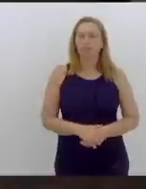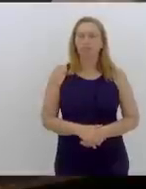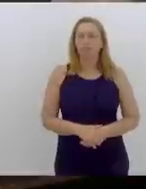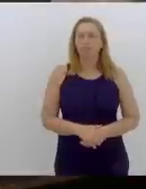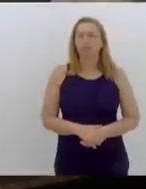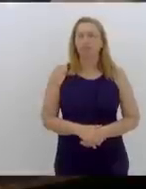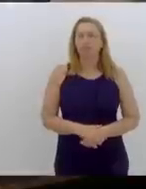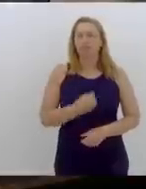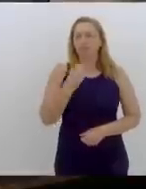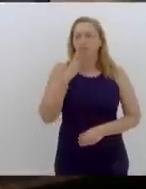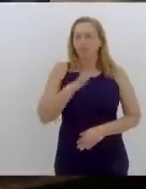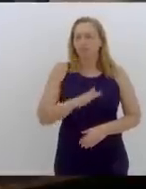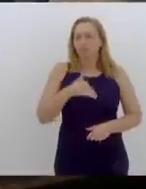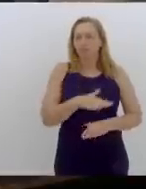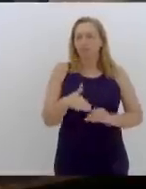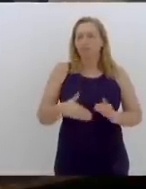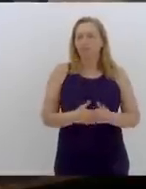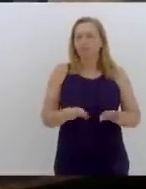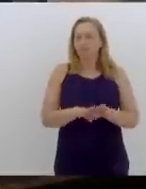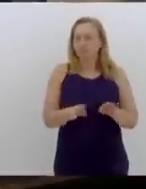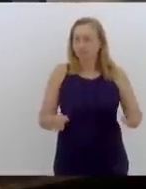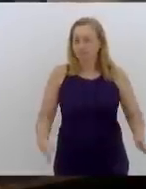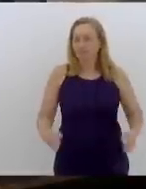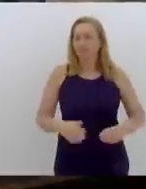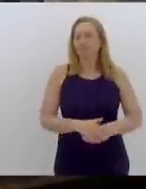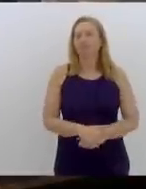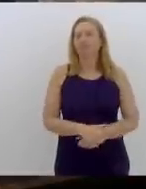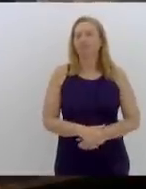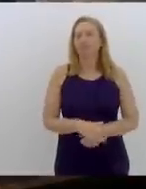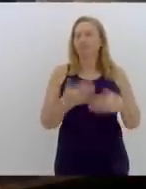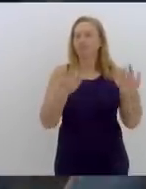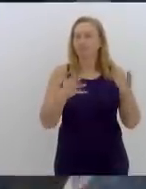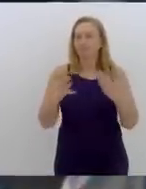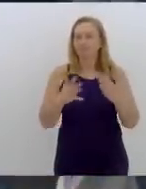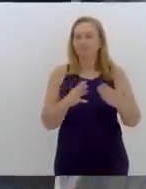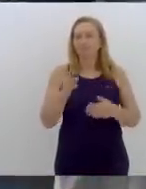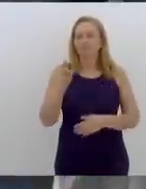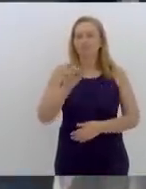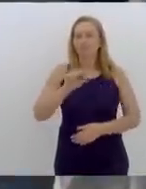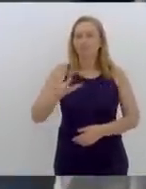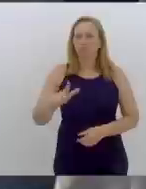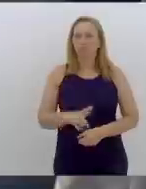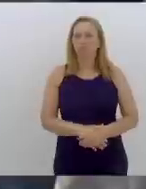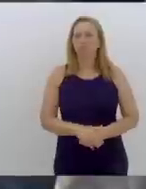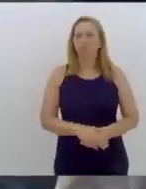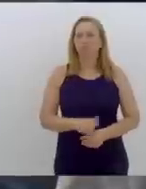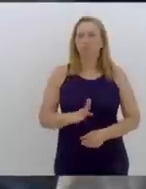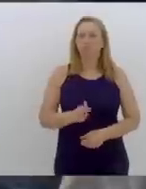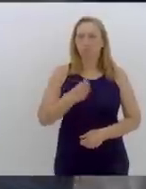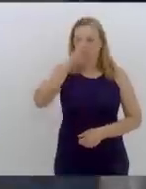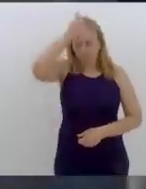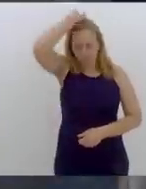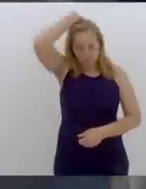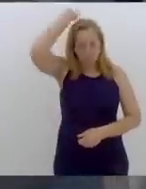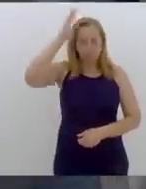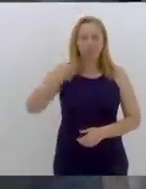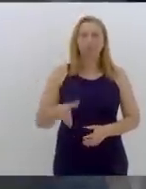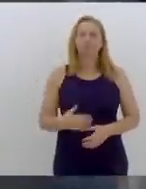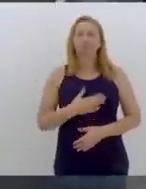Boa tarde a todos boa tarde a mesa eu queria cumprimentar aí o Coronel do Corpo Bombeiro sou Bombeiro Militar